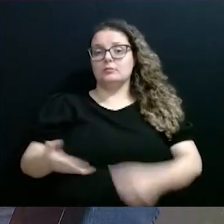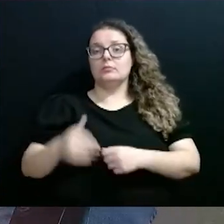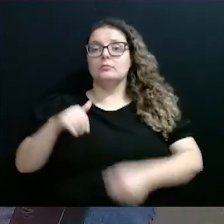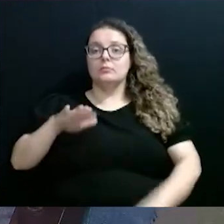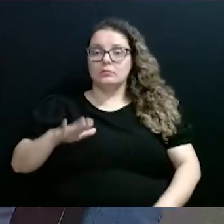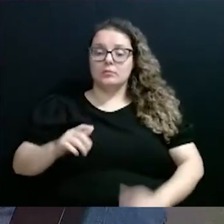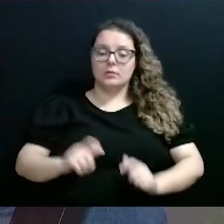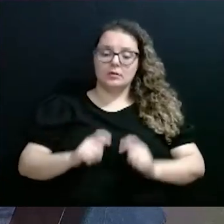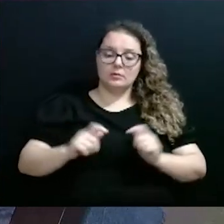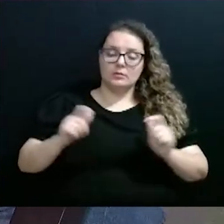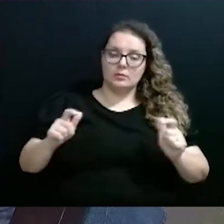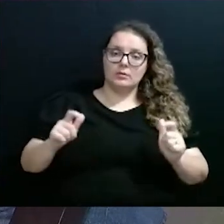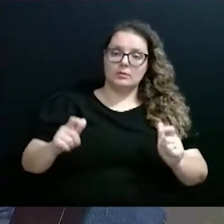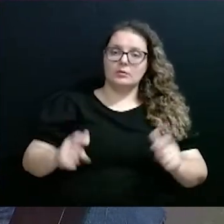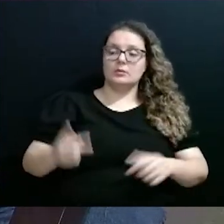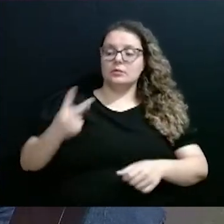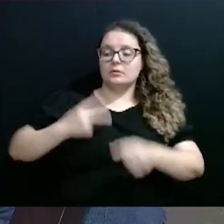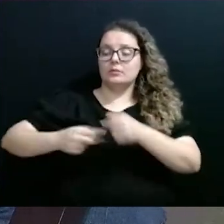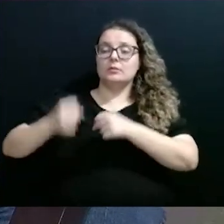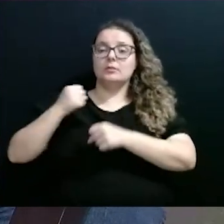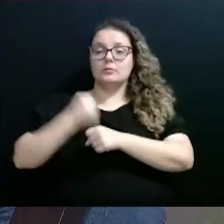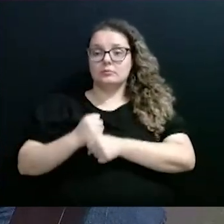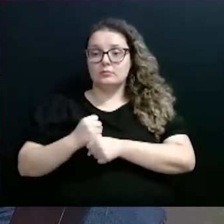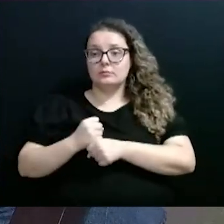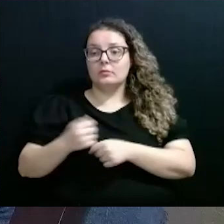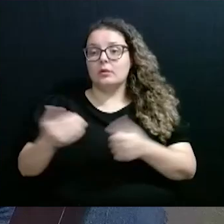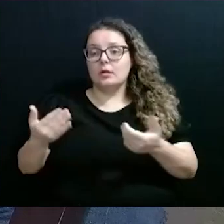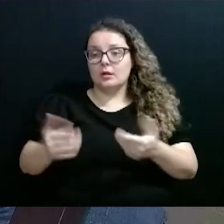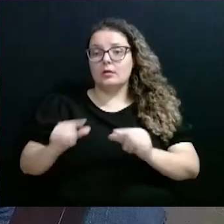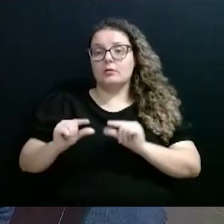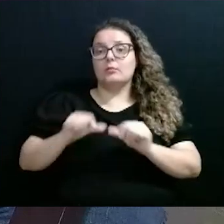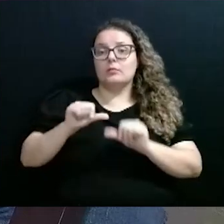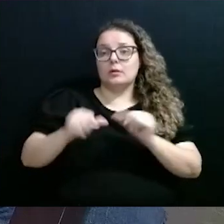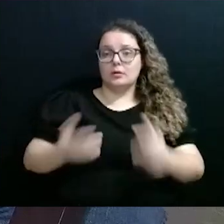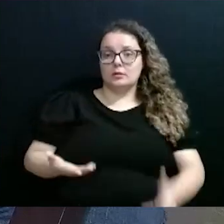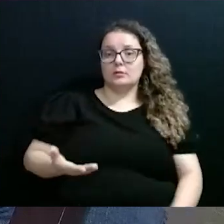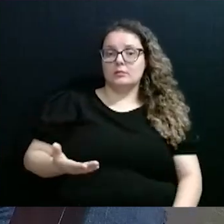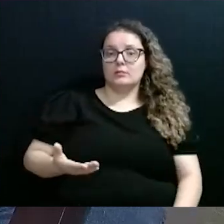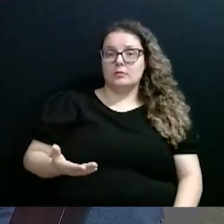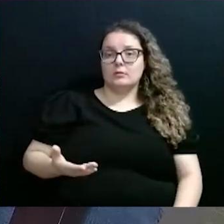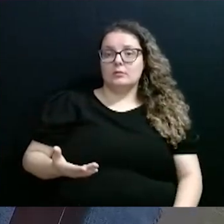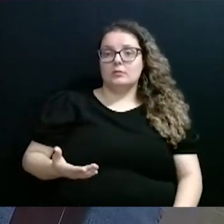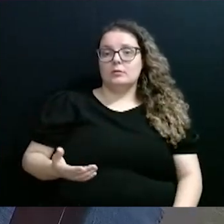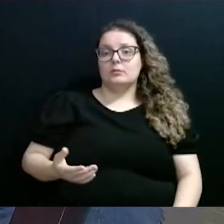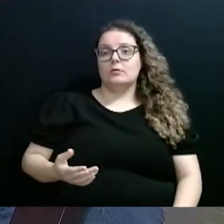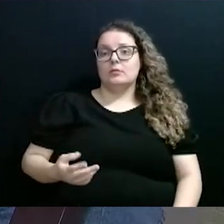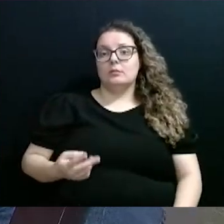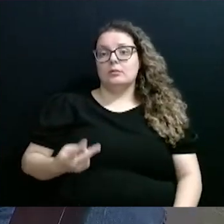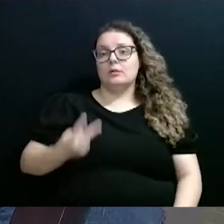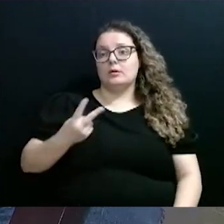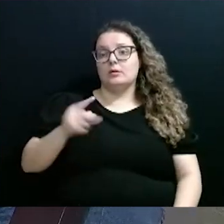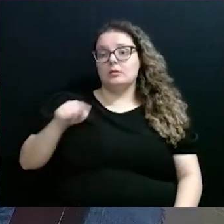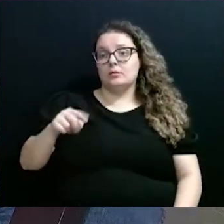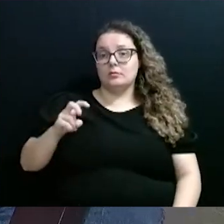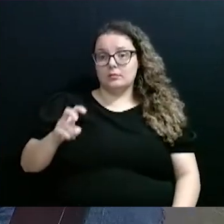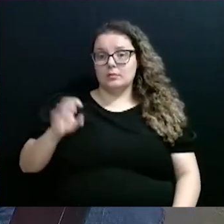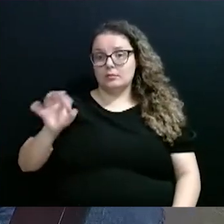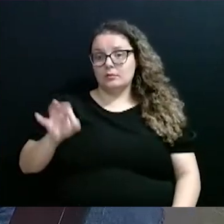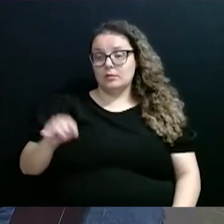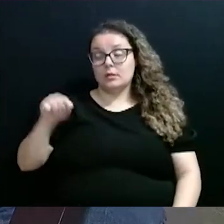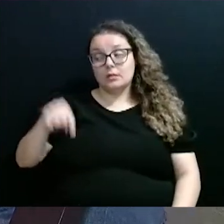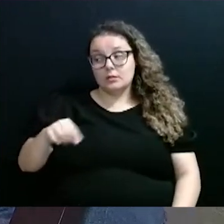o crescimento do PIB de 2 anos anterior, agora com uma pequena mudança, limitado a 2,5%. Isso é o salário